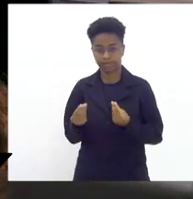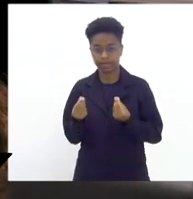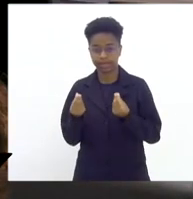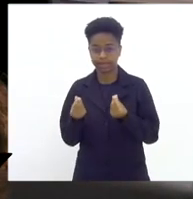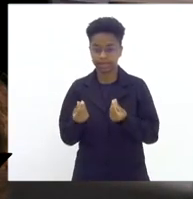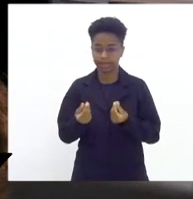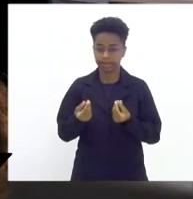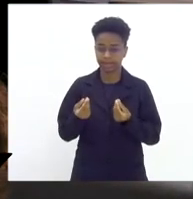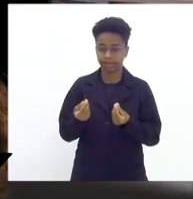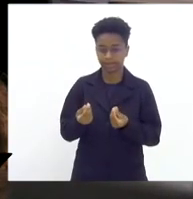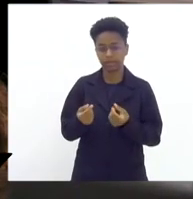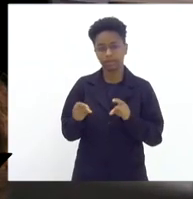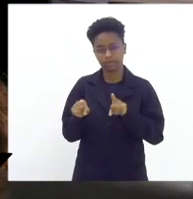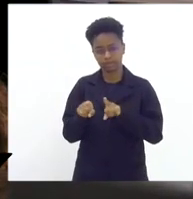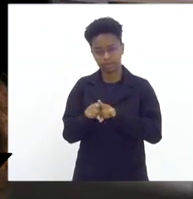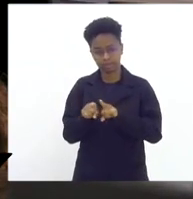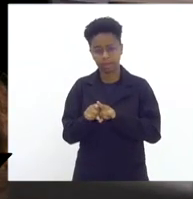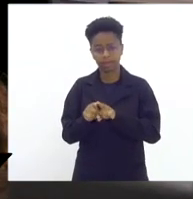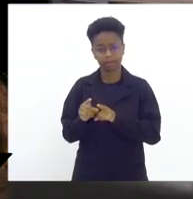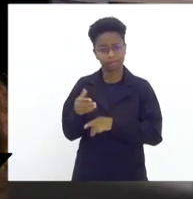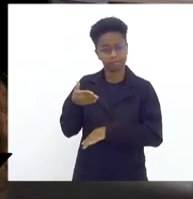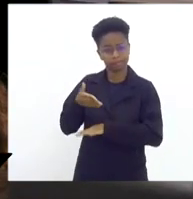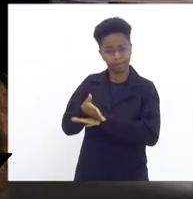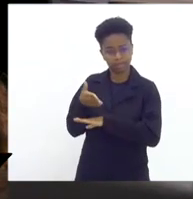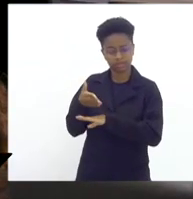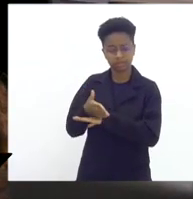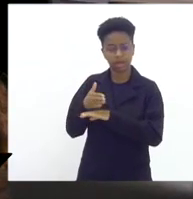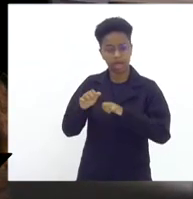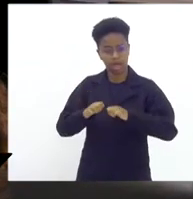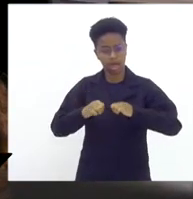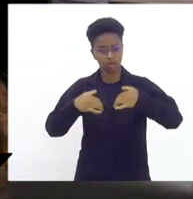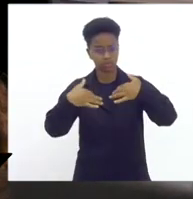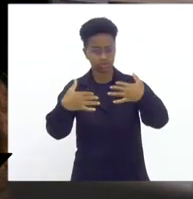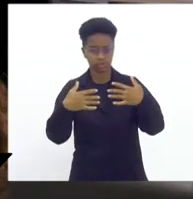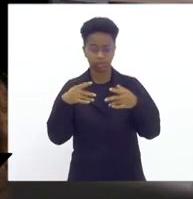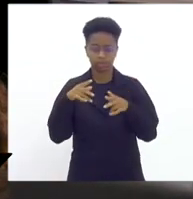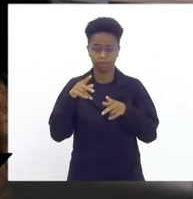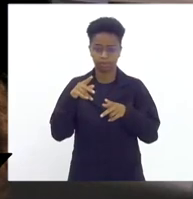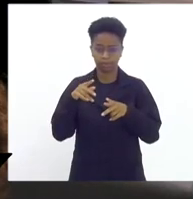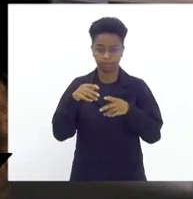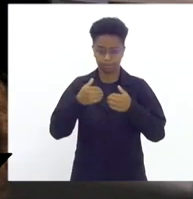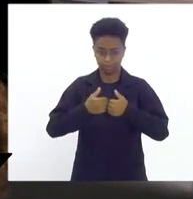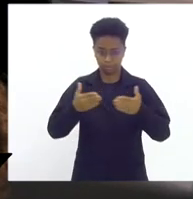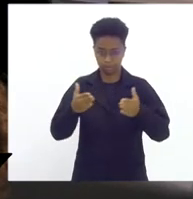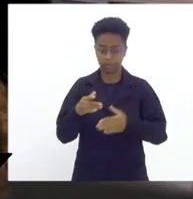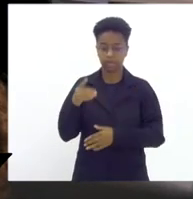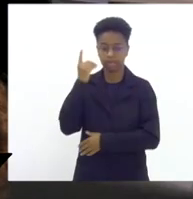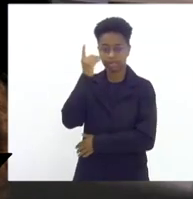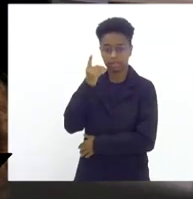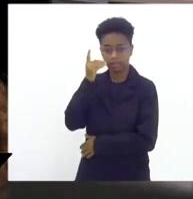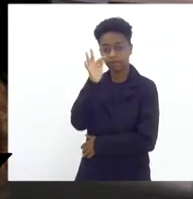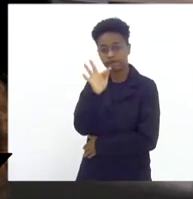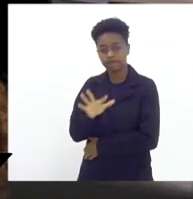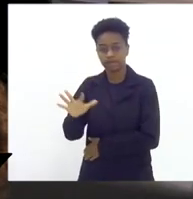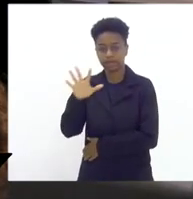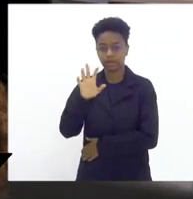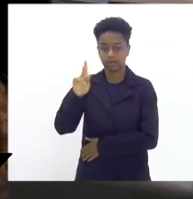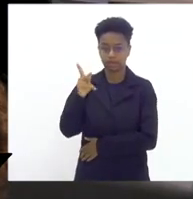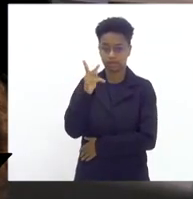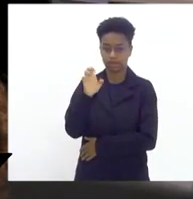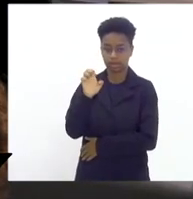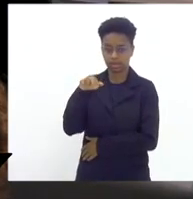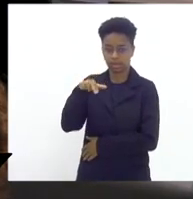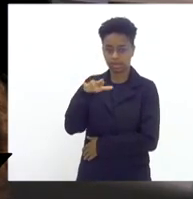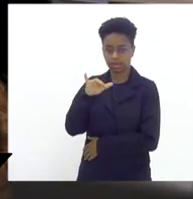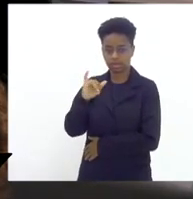qual presídio também essa audiência pública o deputado federal Henrique Vieira a gente sabe que quando falamos da pauta